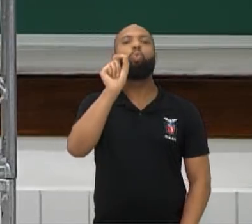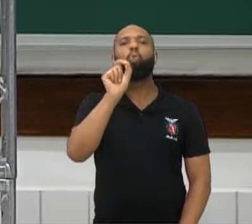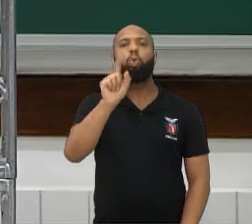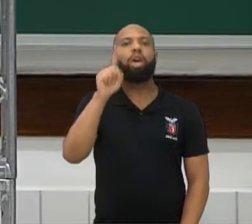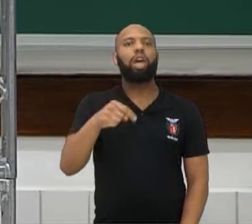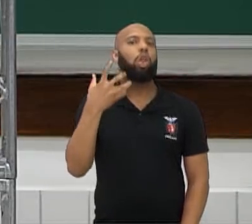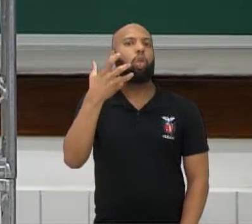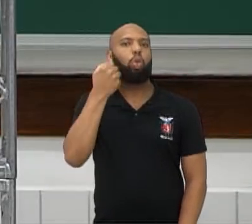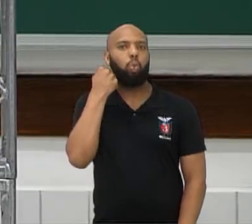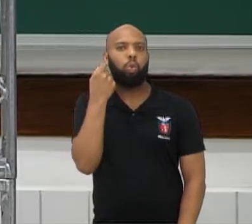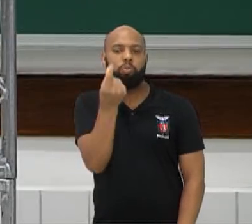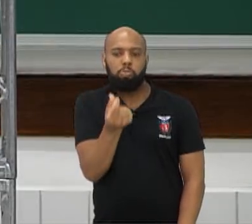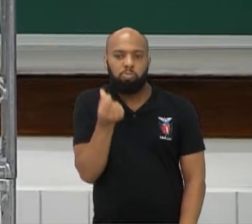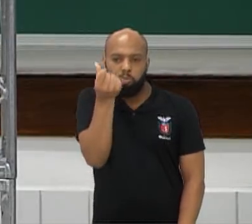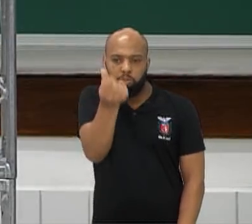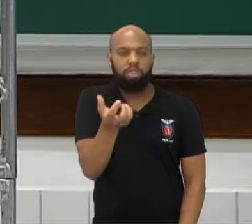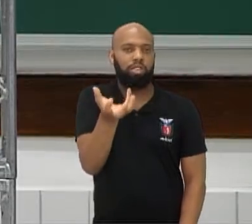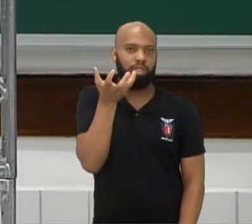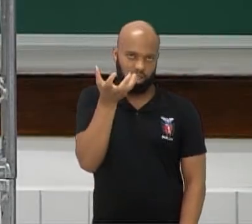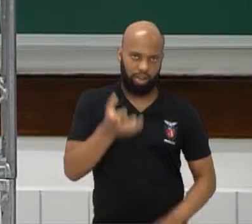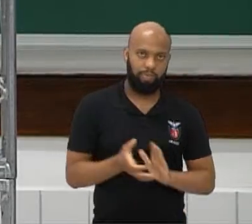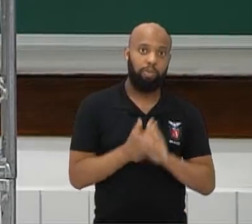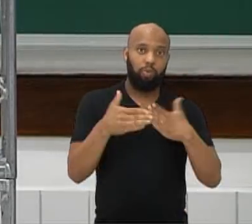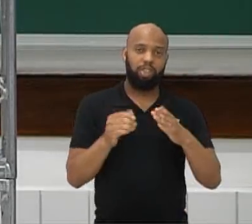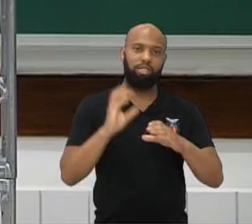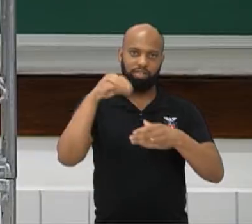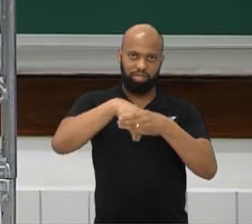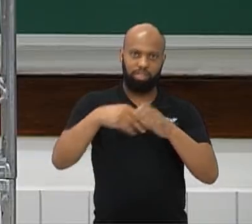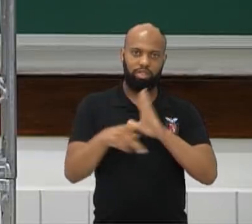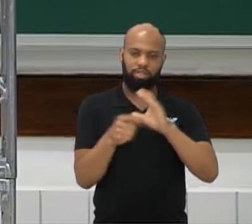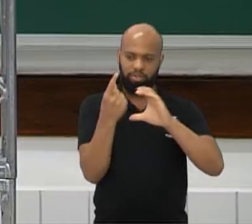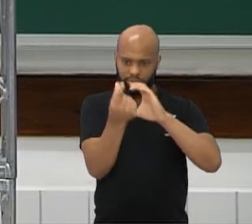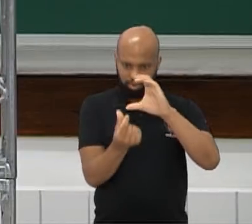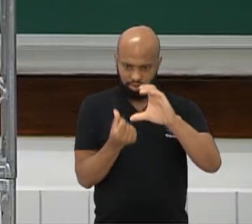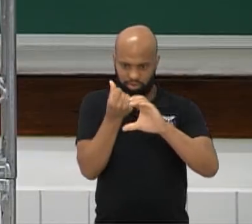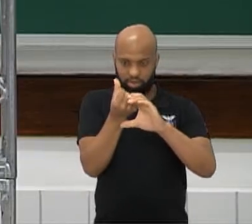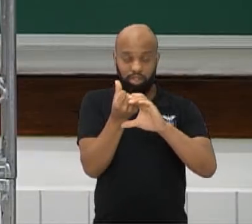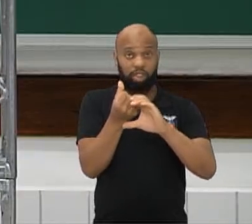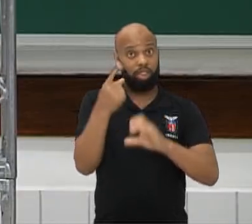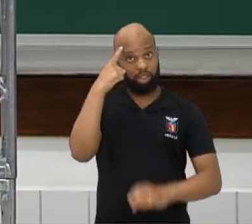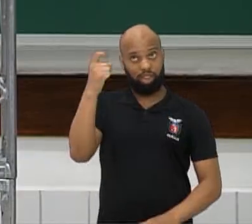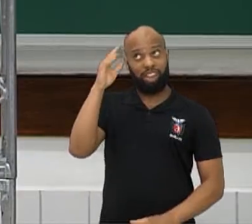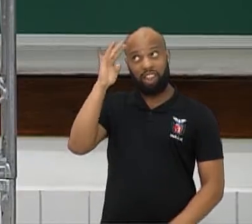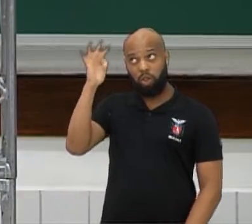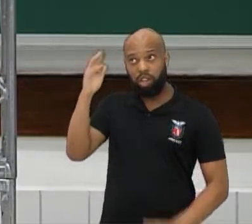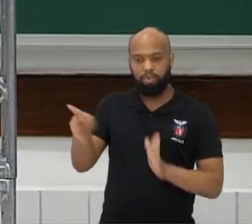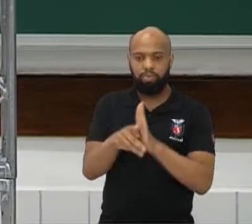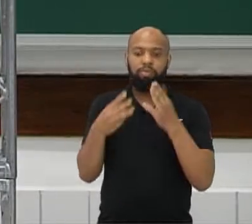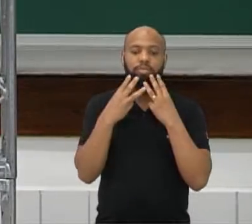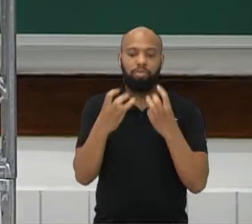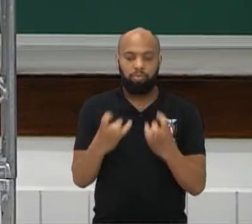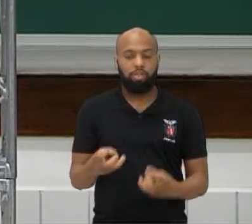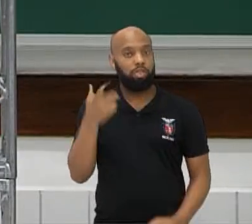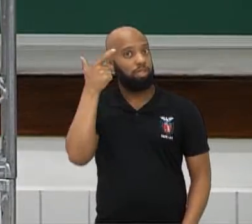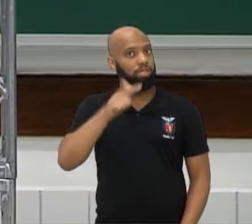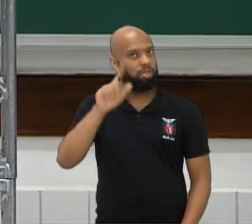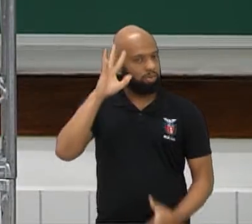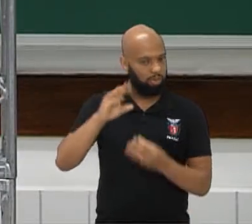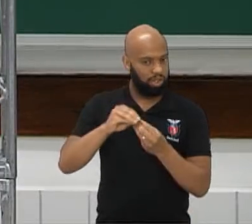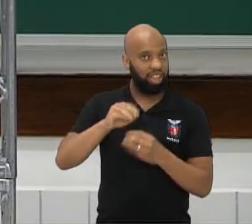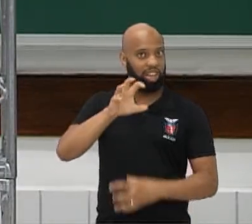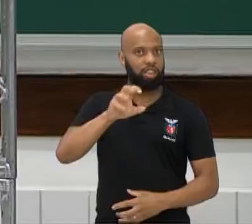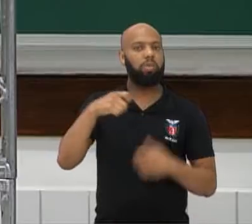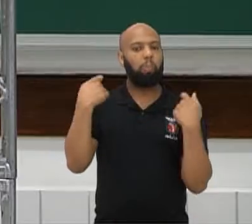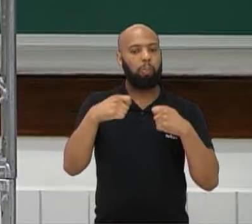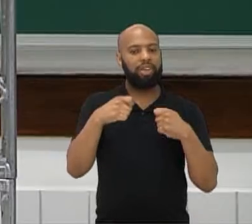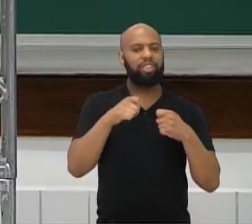mais dinheiro. Então, no capitalismo, na ideia do Marx, para entender o capitalismo, os meios de produção são muito,